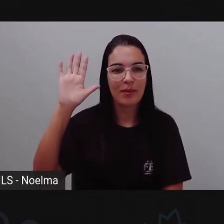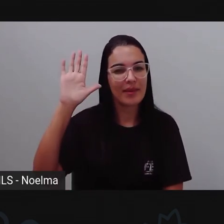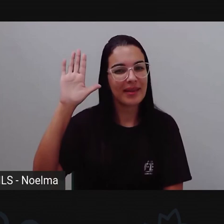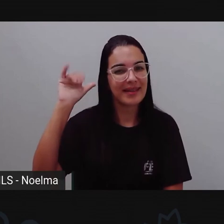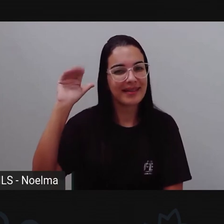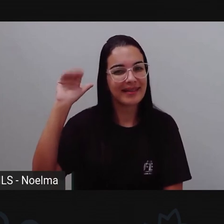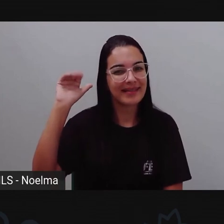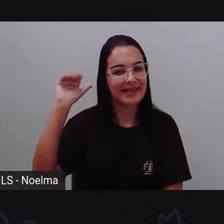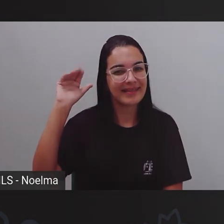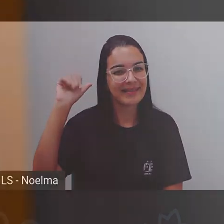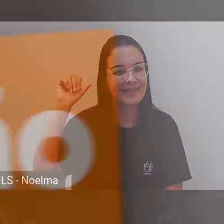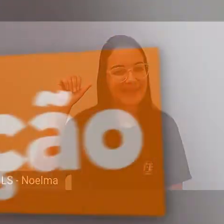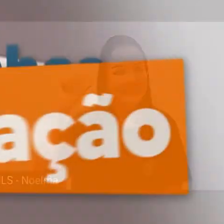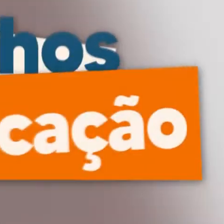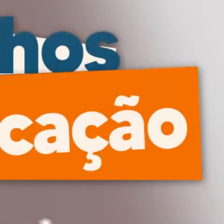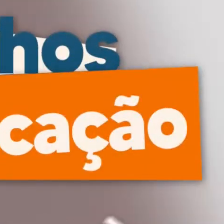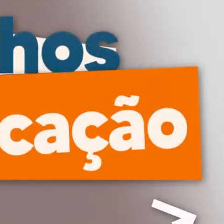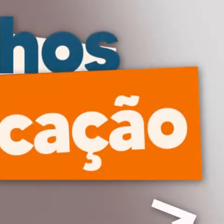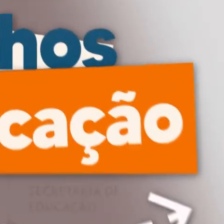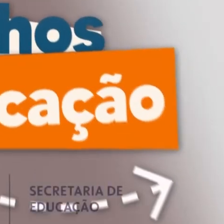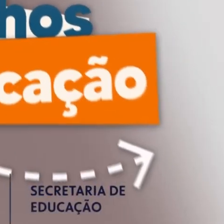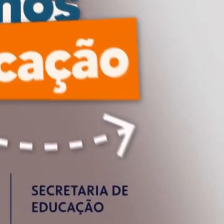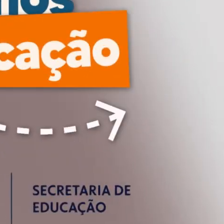a próxima aula. Tchau, tchau.